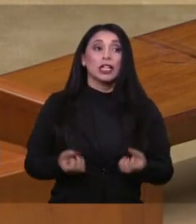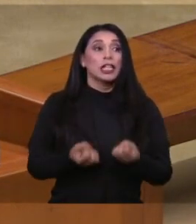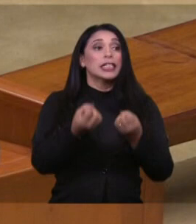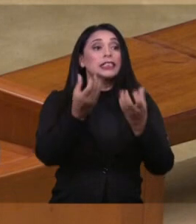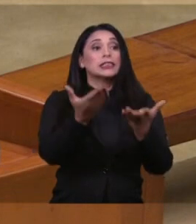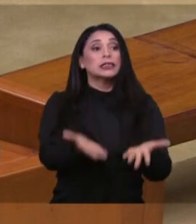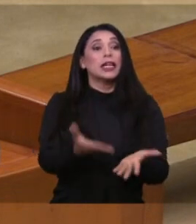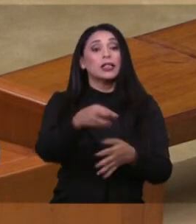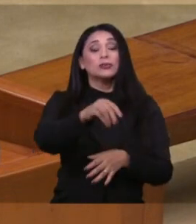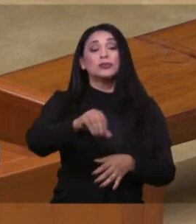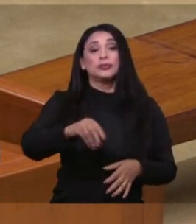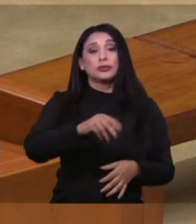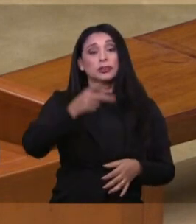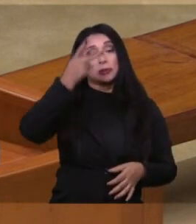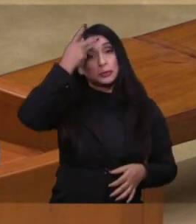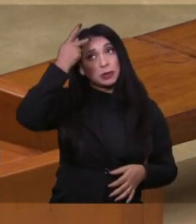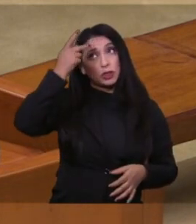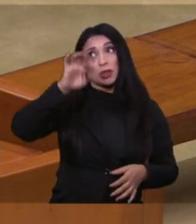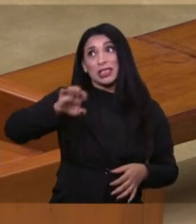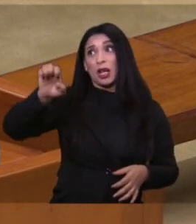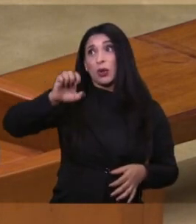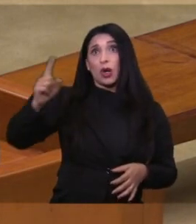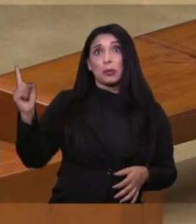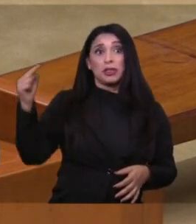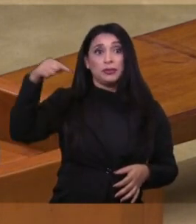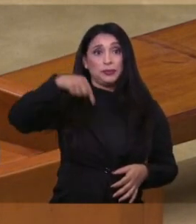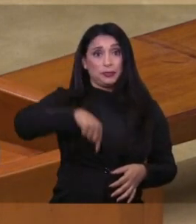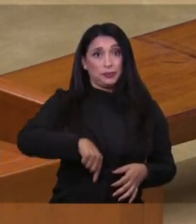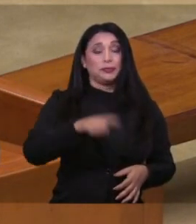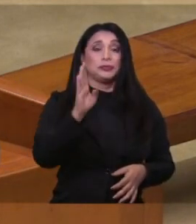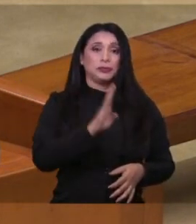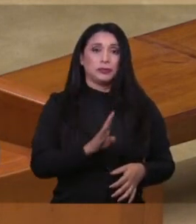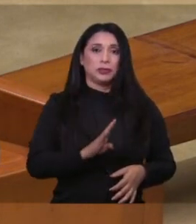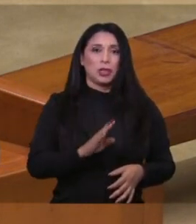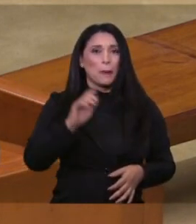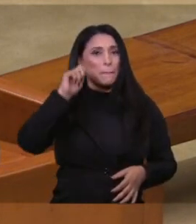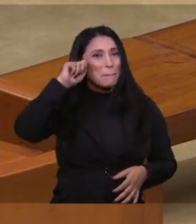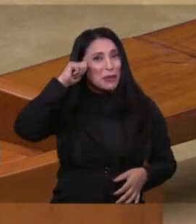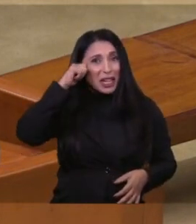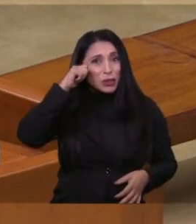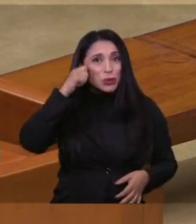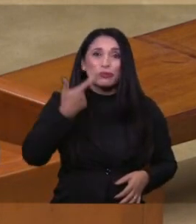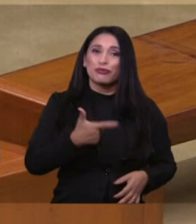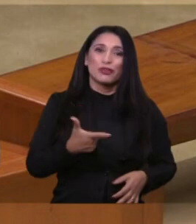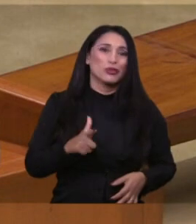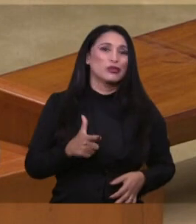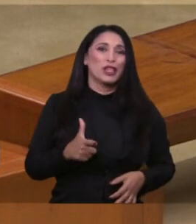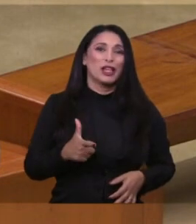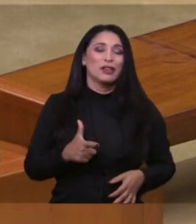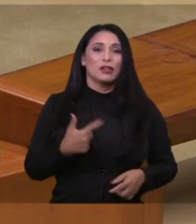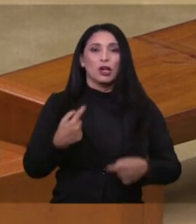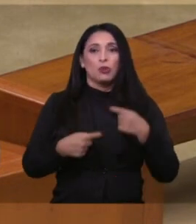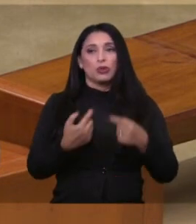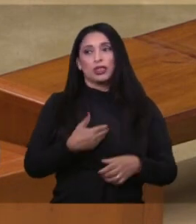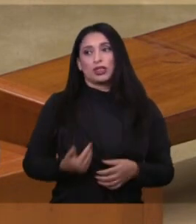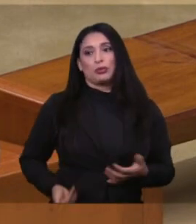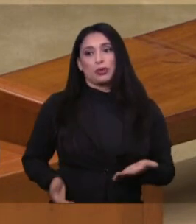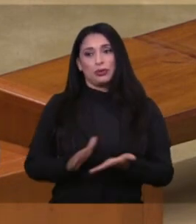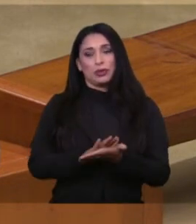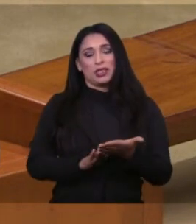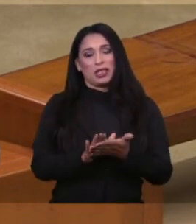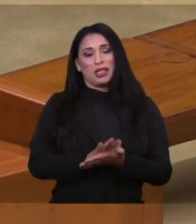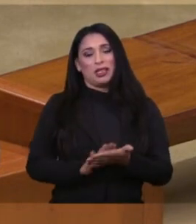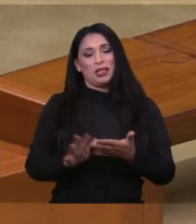para estrangeiros de ascendência europeia. Em relação às pessoas negras, não tivemos esse tipo de política pública. E isso eu estou falando de fatos